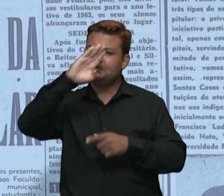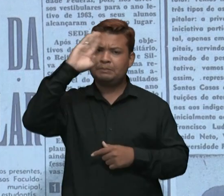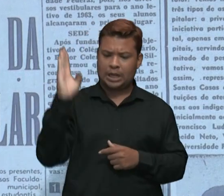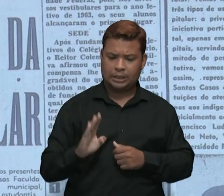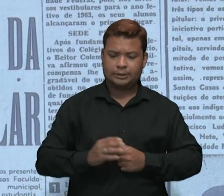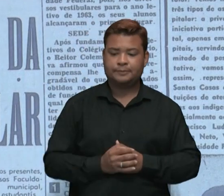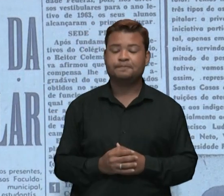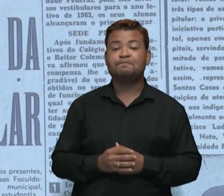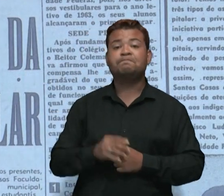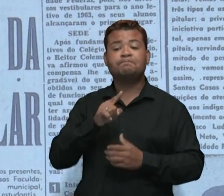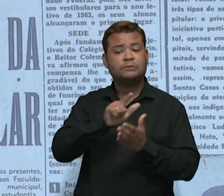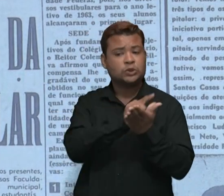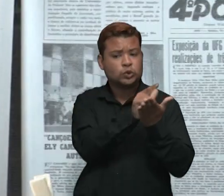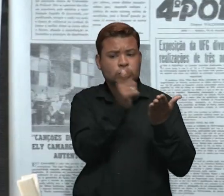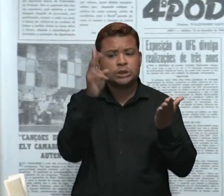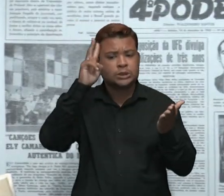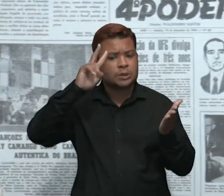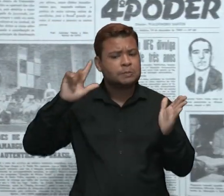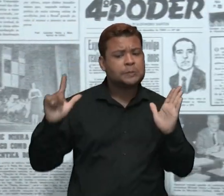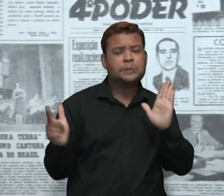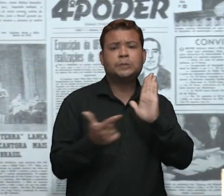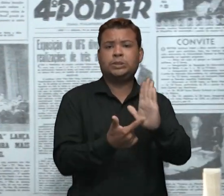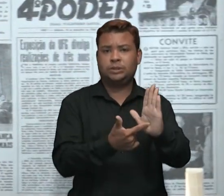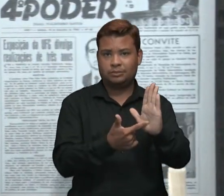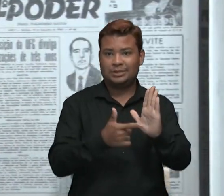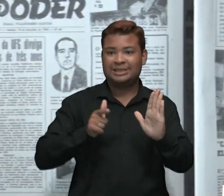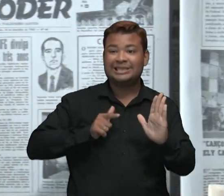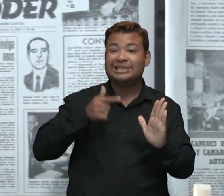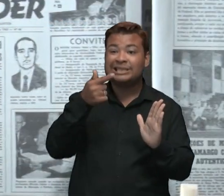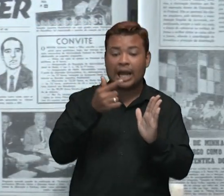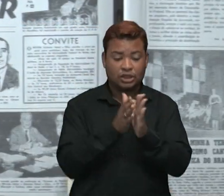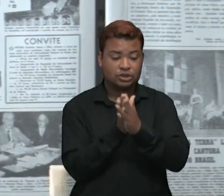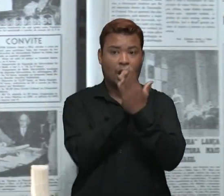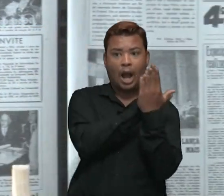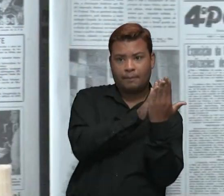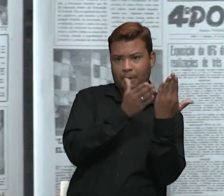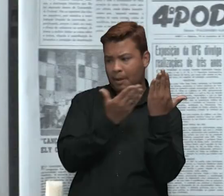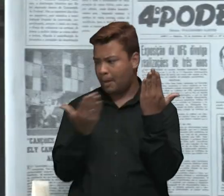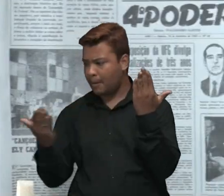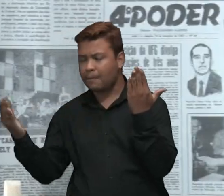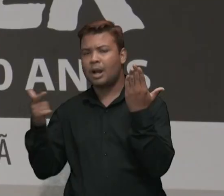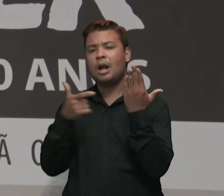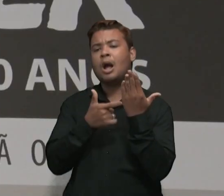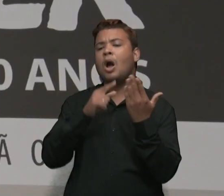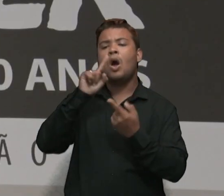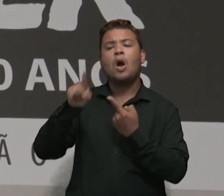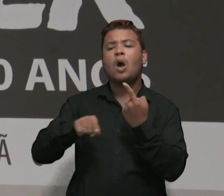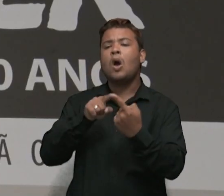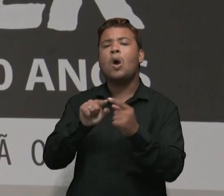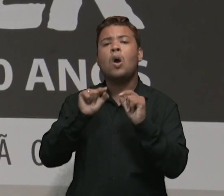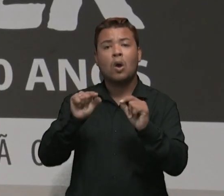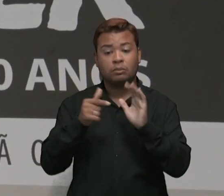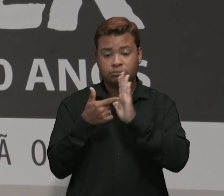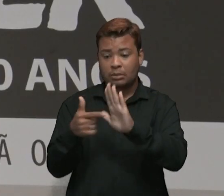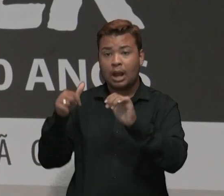é a grande manchete. 7 capas do noticiário foram escolhidas para fazer parte de uma exposição sobre o tema.